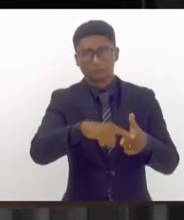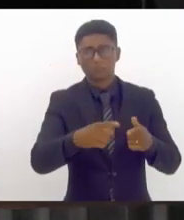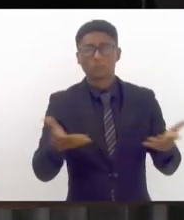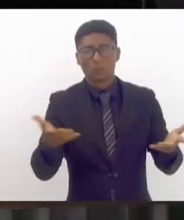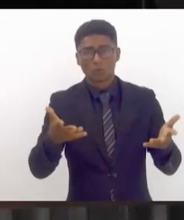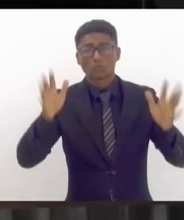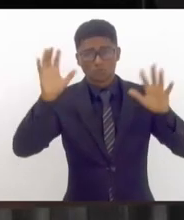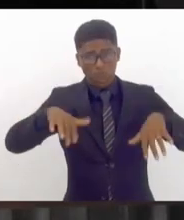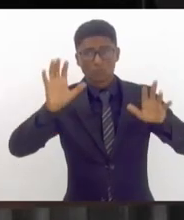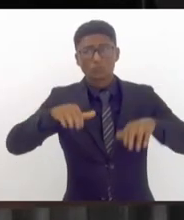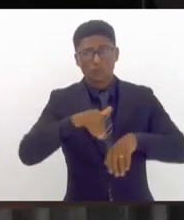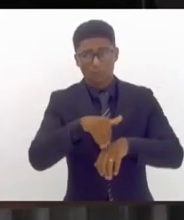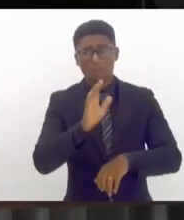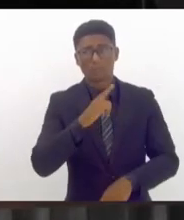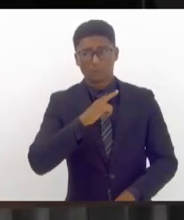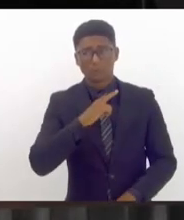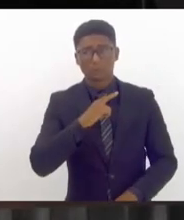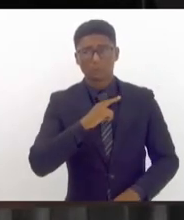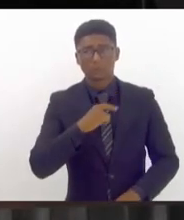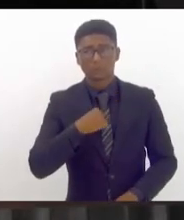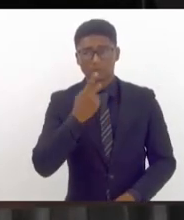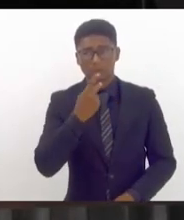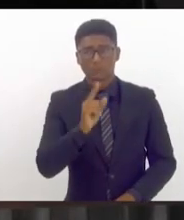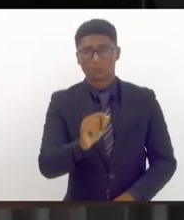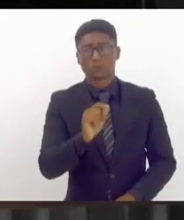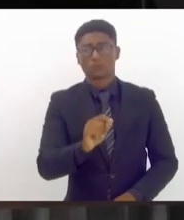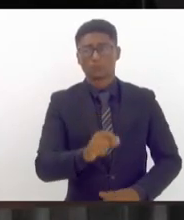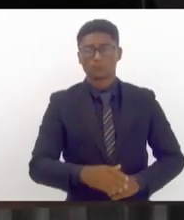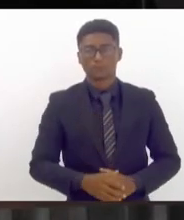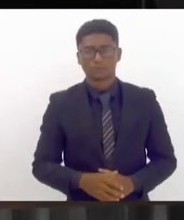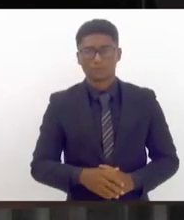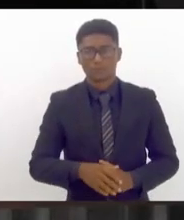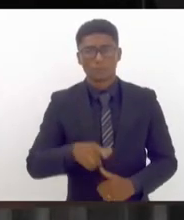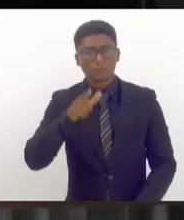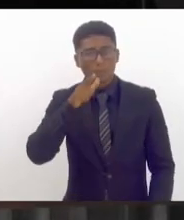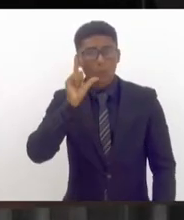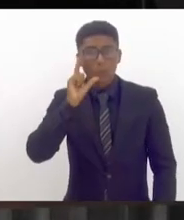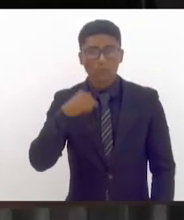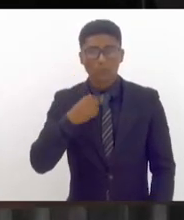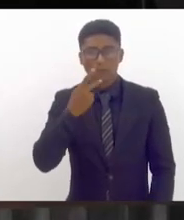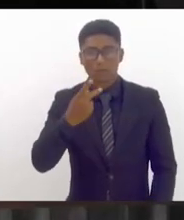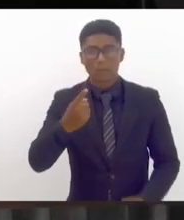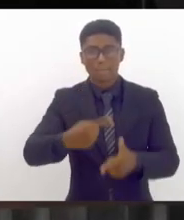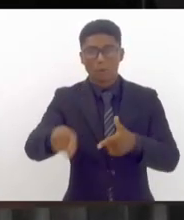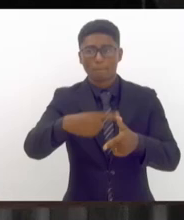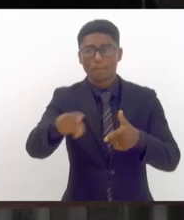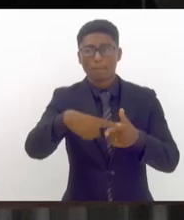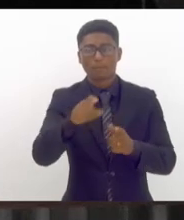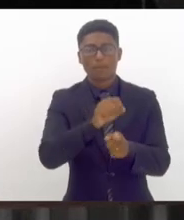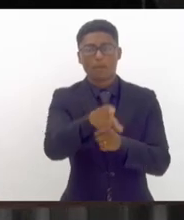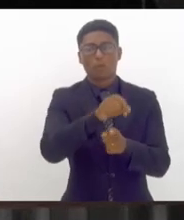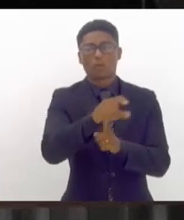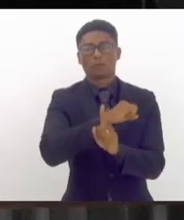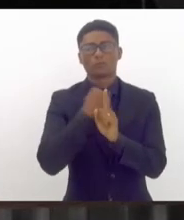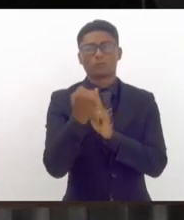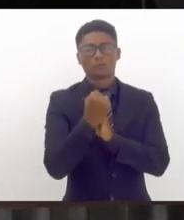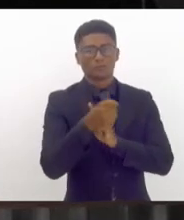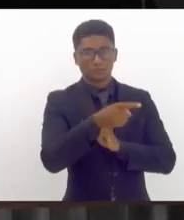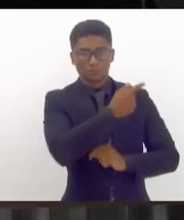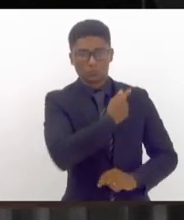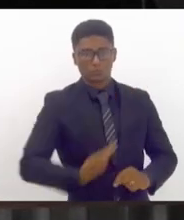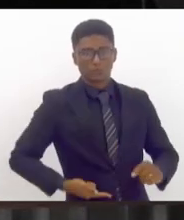tem mais chuva, apontar o seguinte: ontem eu disse sobre o problema do aluguel social que o governo do Estado, de